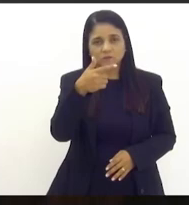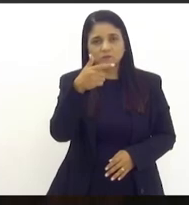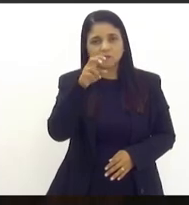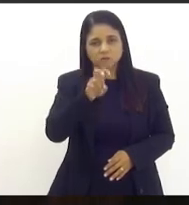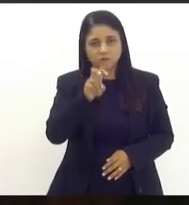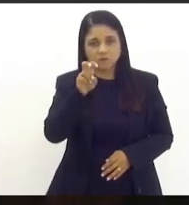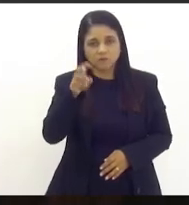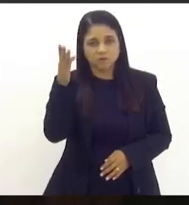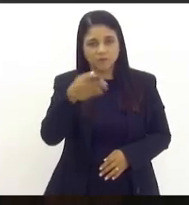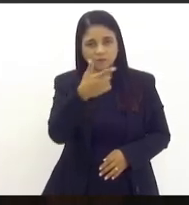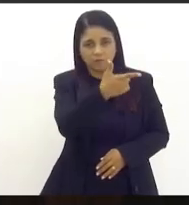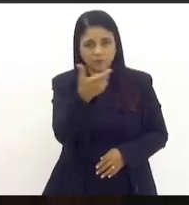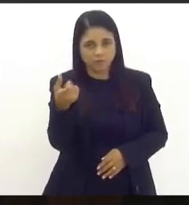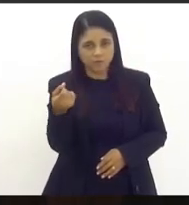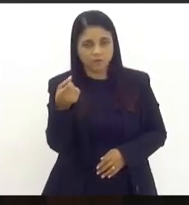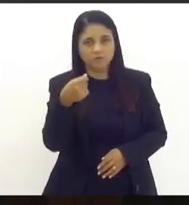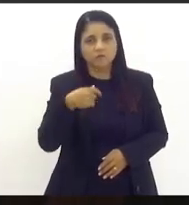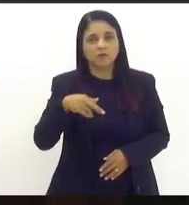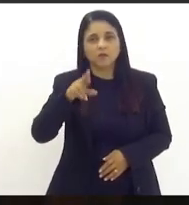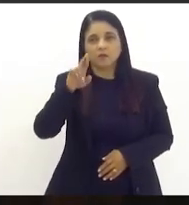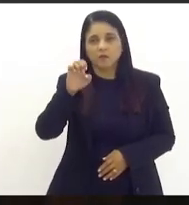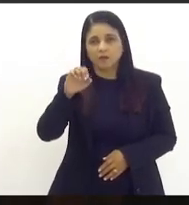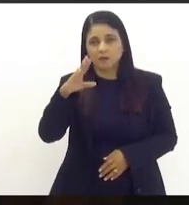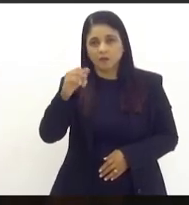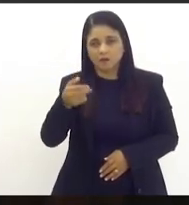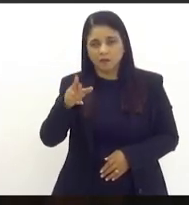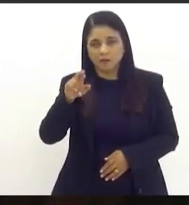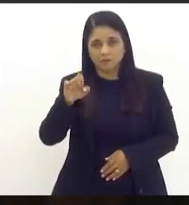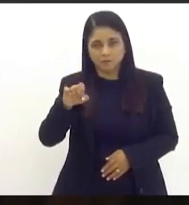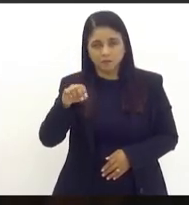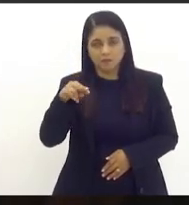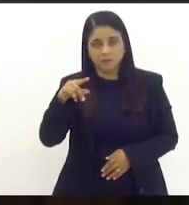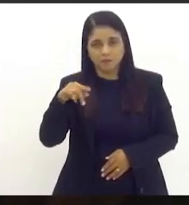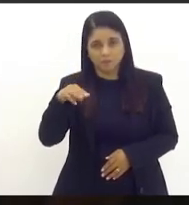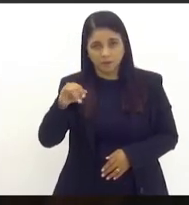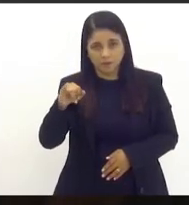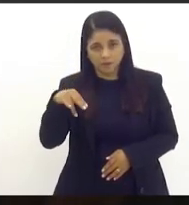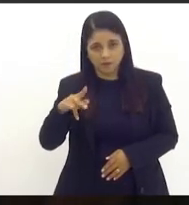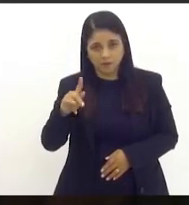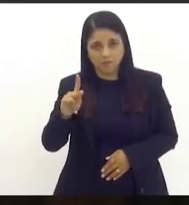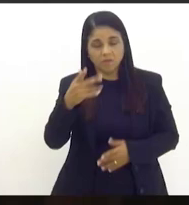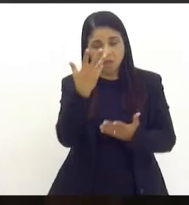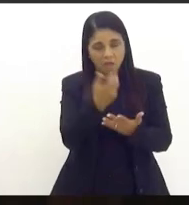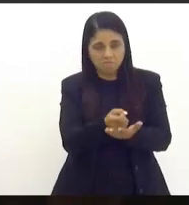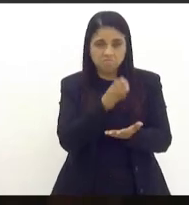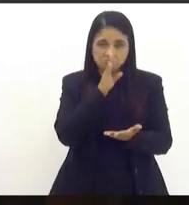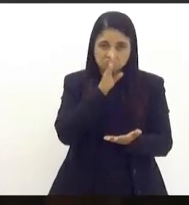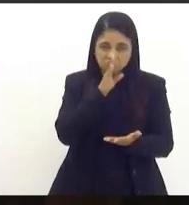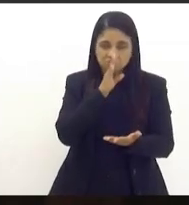2455/20 do Carlos mic surge que a prova aprovado